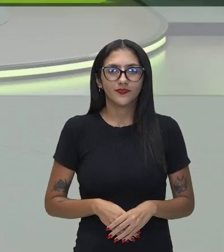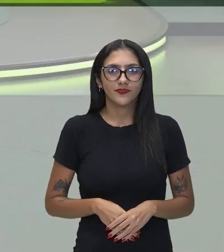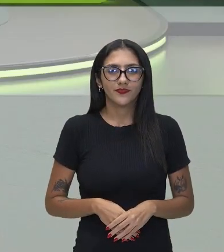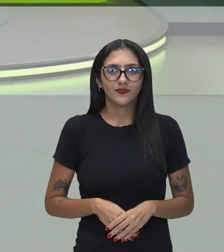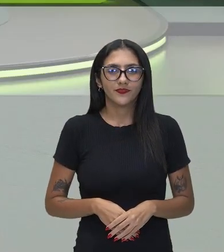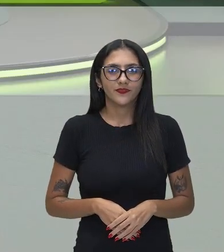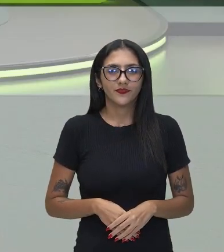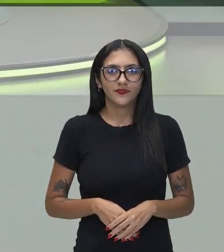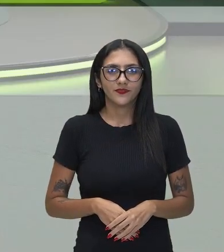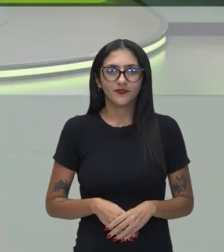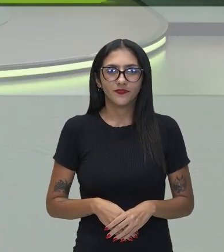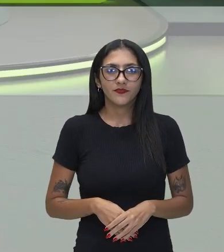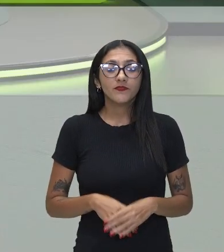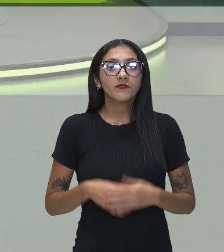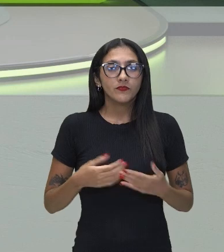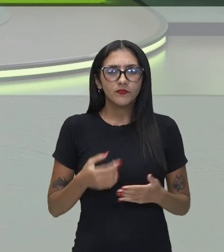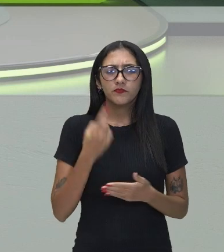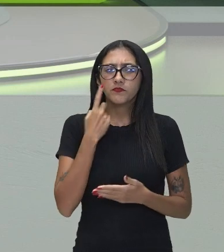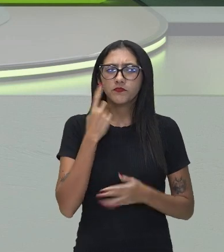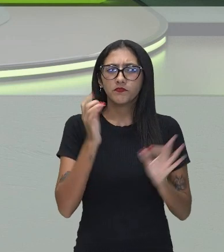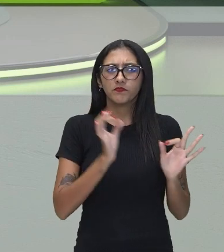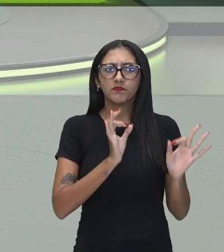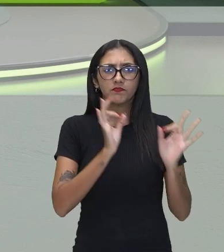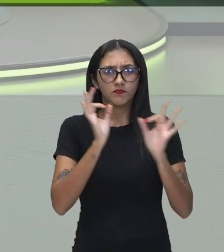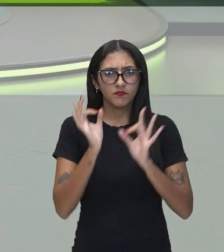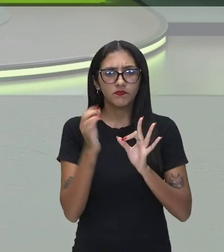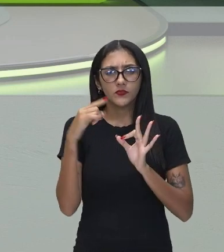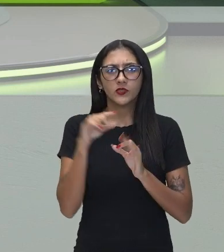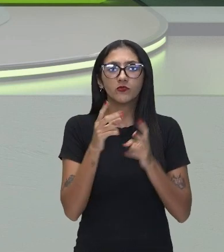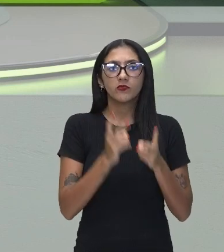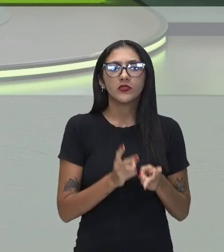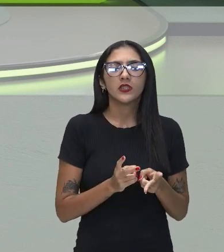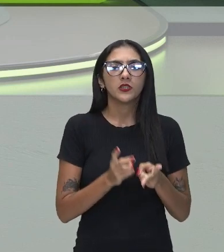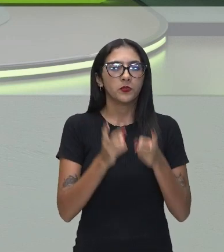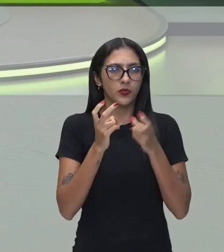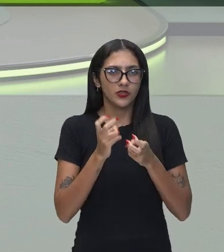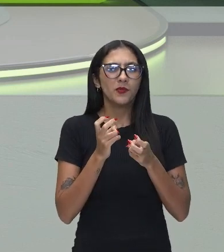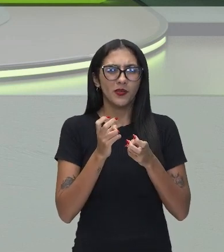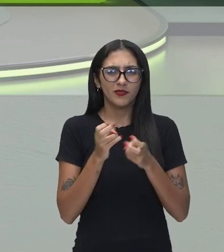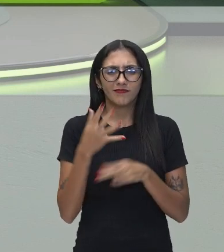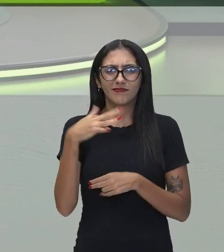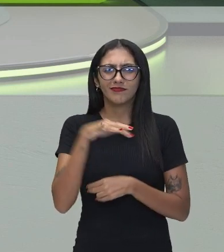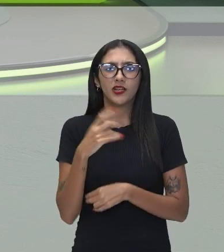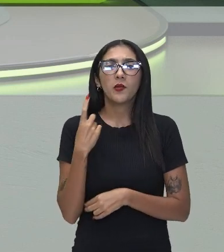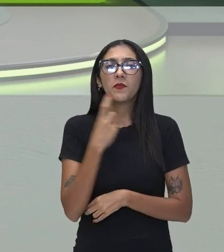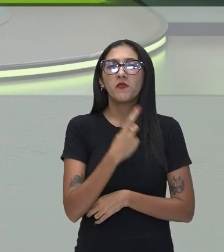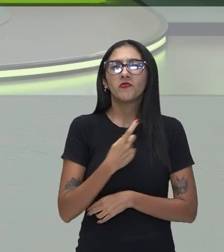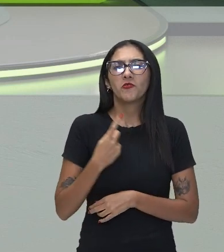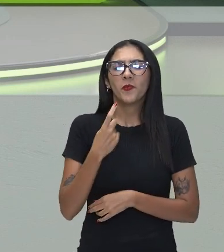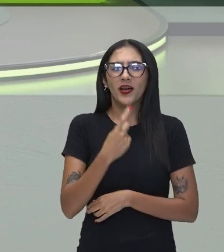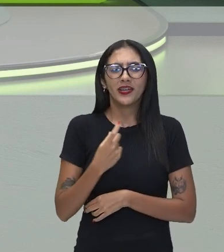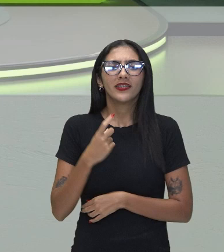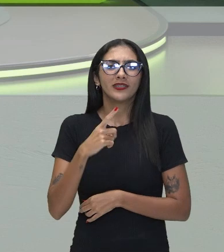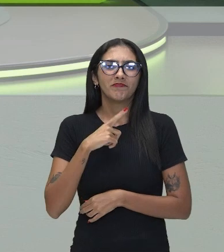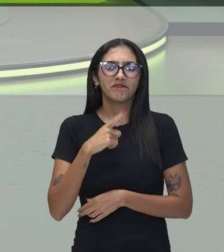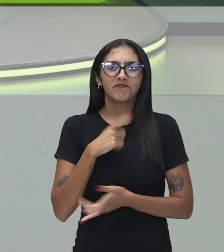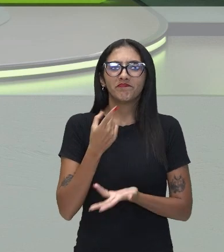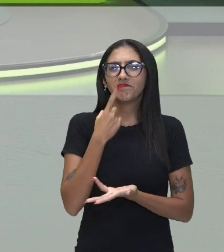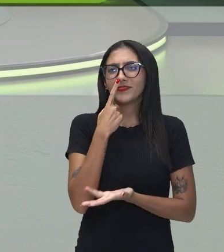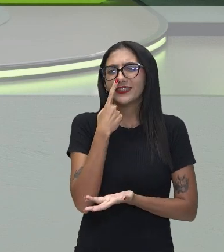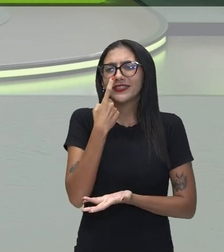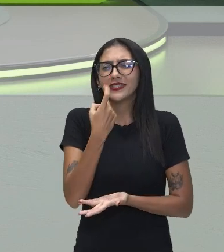Então, a gente pôde perceber no mundo dos perfumes que a magia do aroma